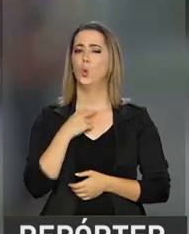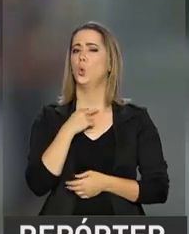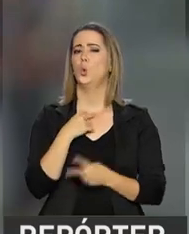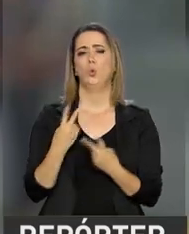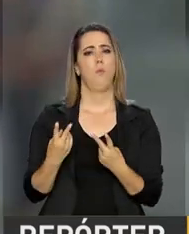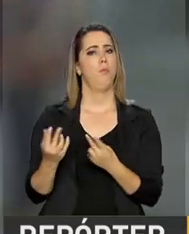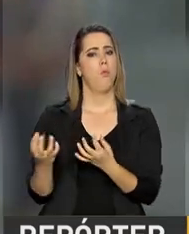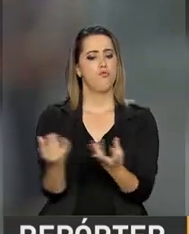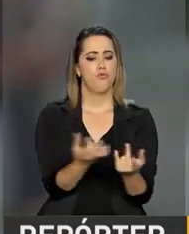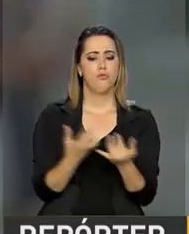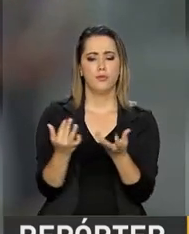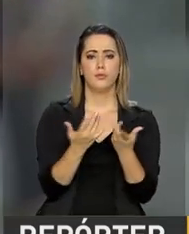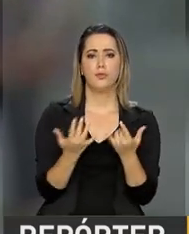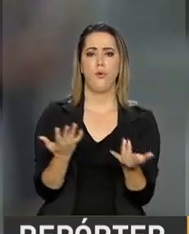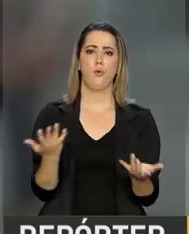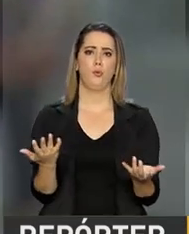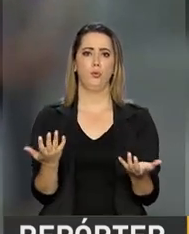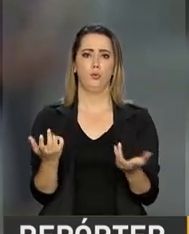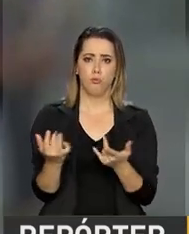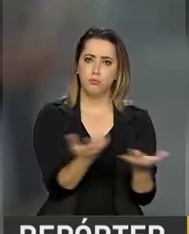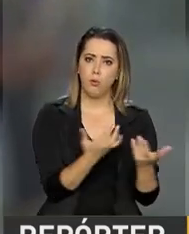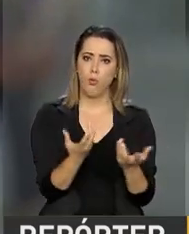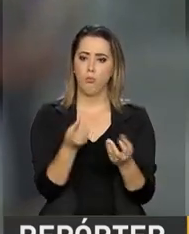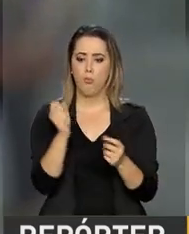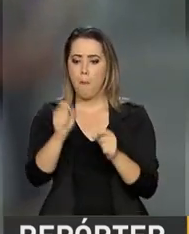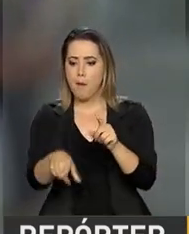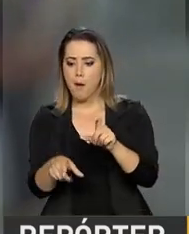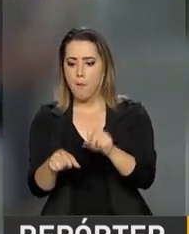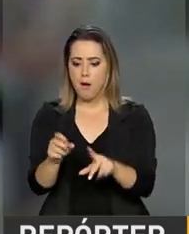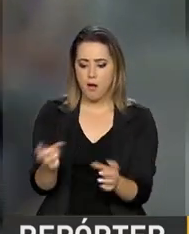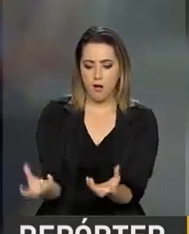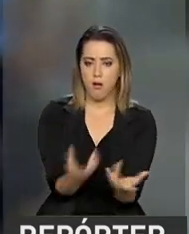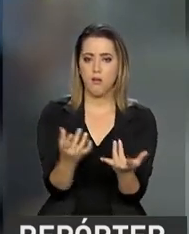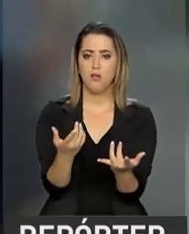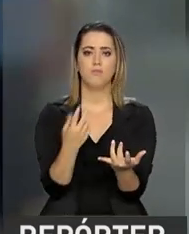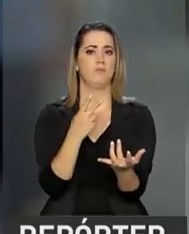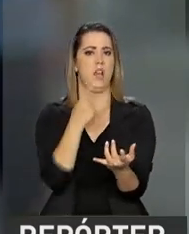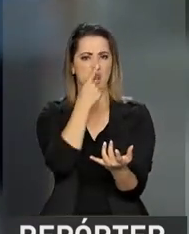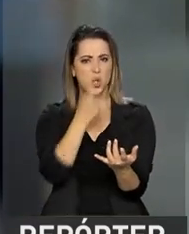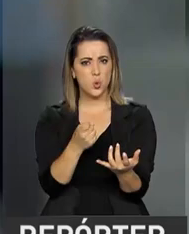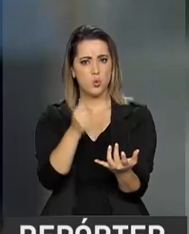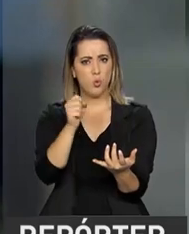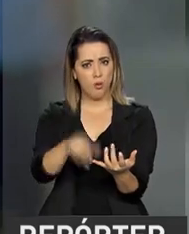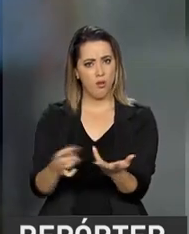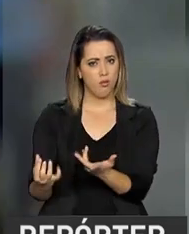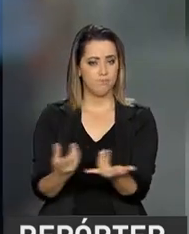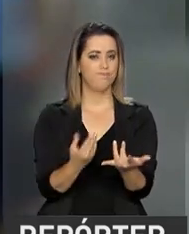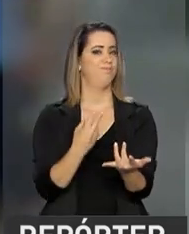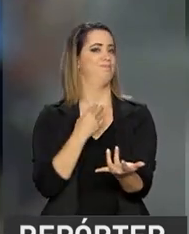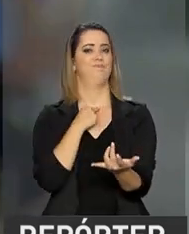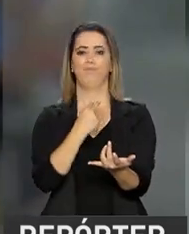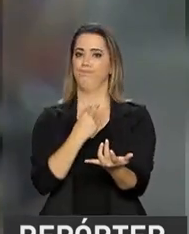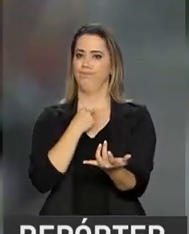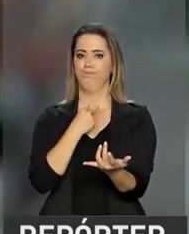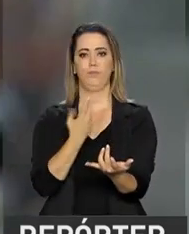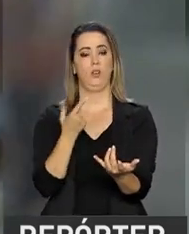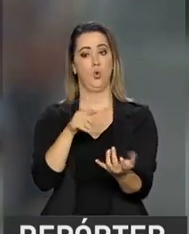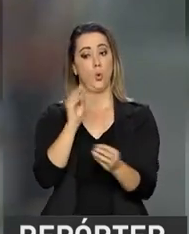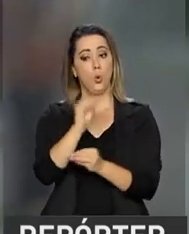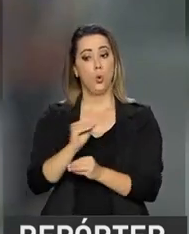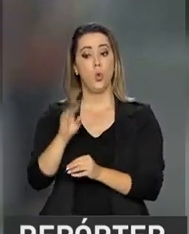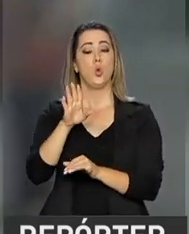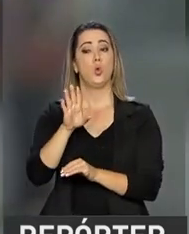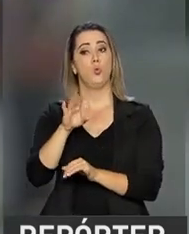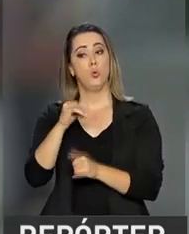e evite o uso do fogo na vegetação evite fogo para queimar nichos e cuida das crianças